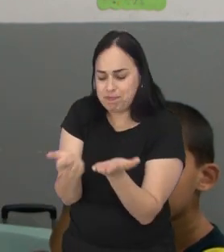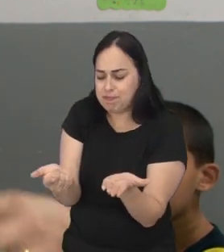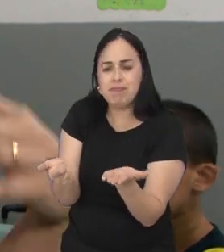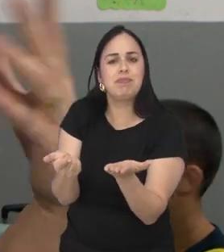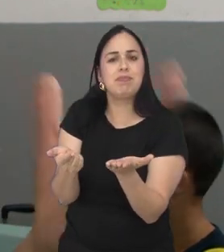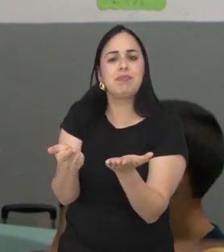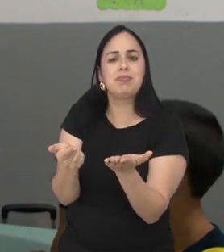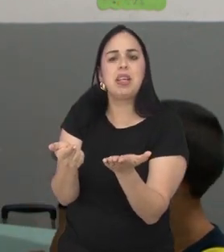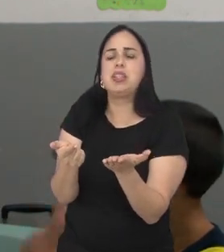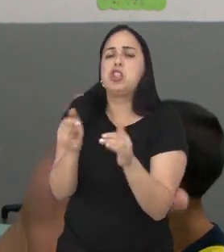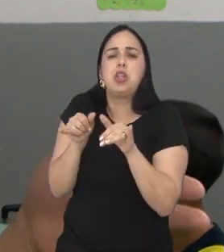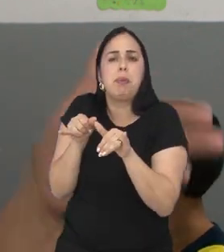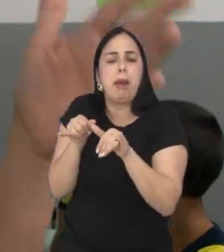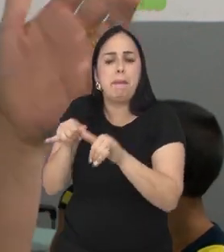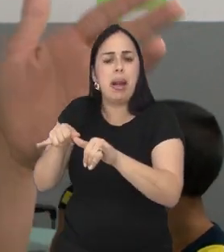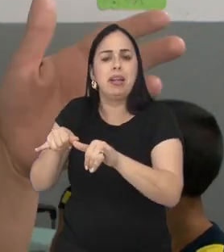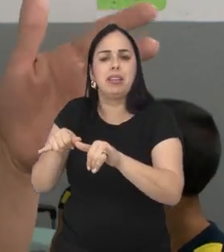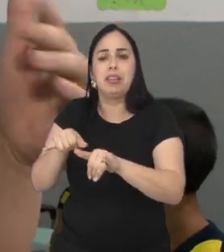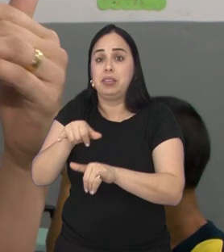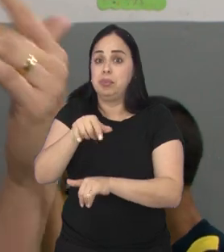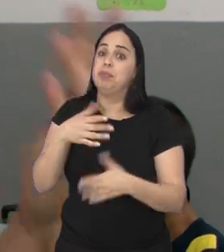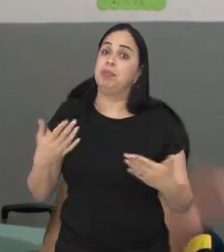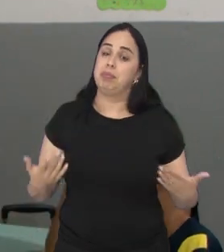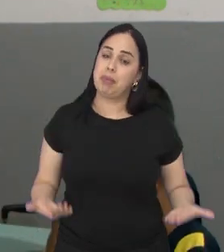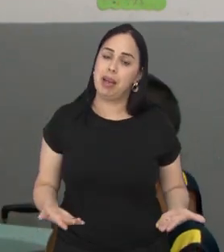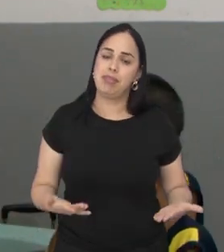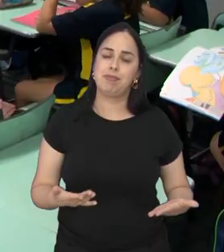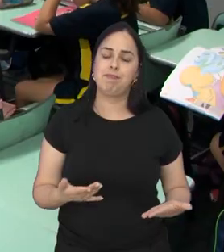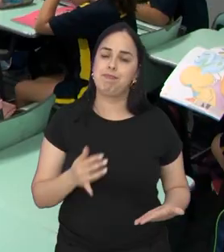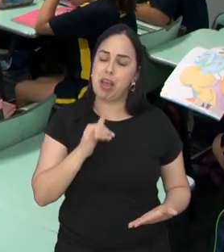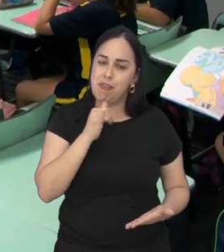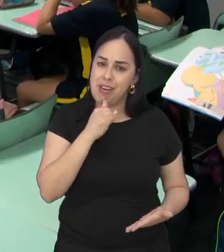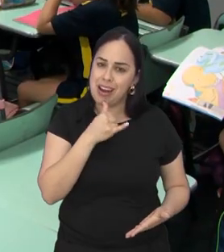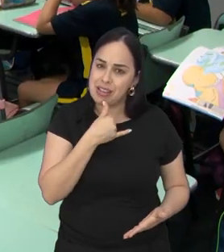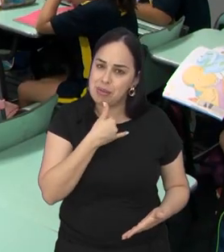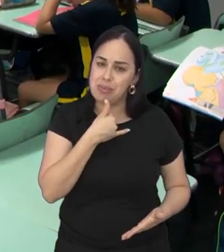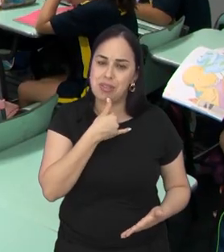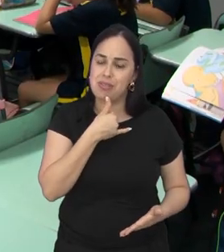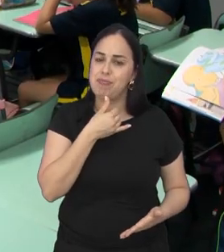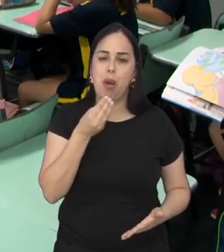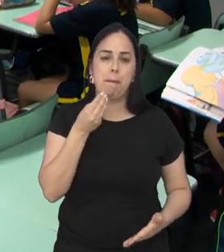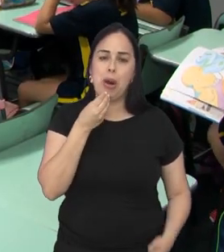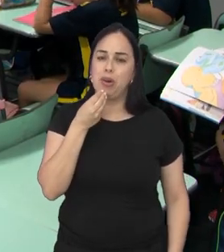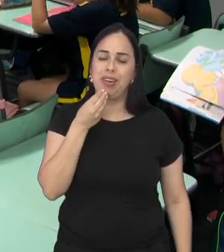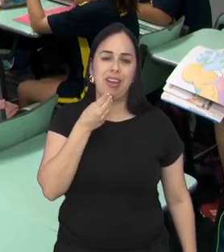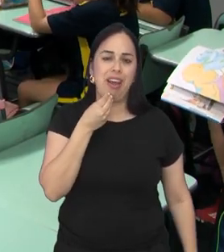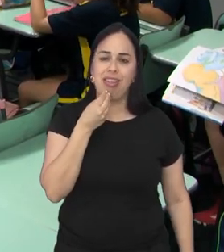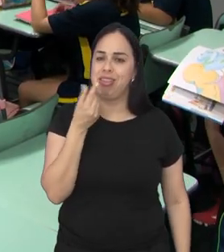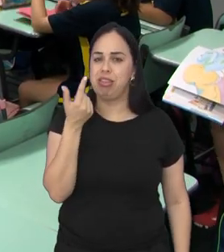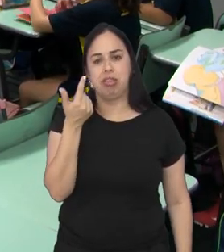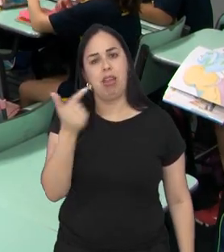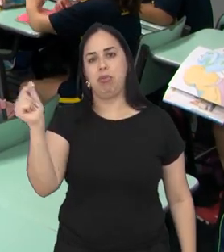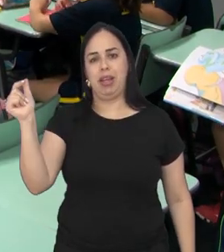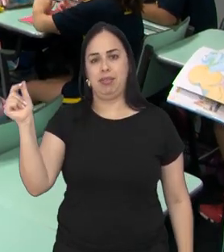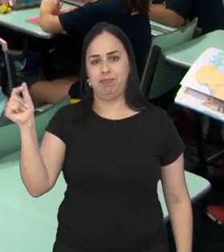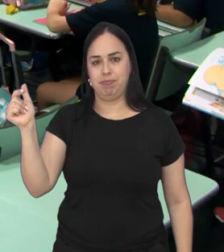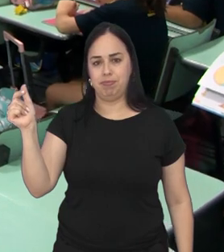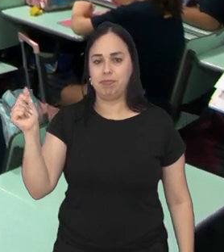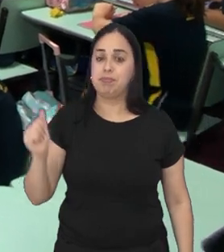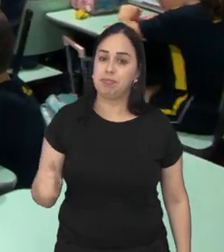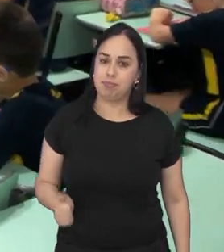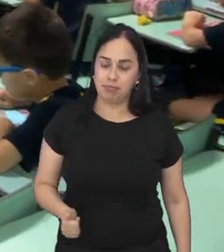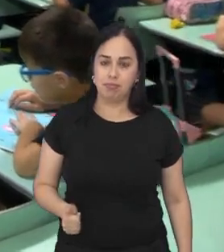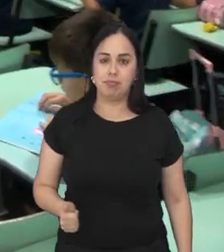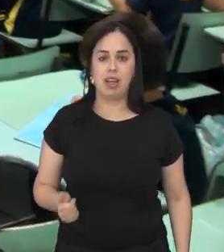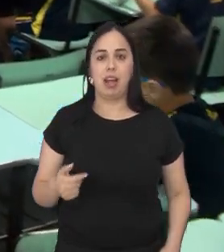é jornalzinho também de de supermercado mas infelizmente nem todo mundo tem essa oportunidade de